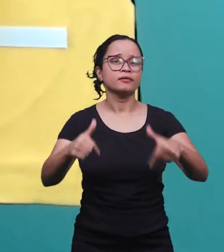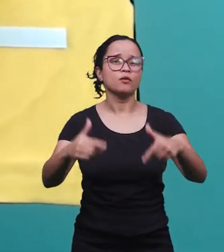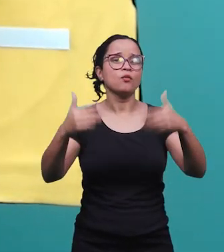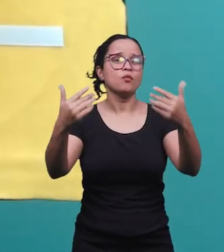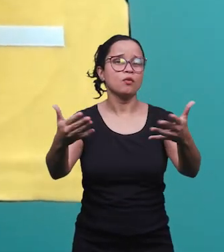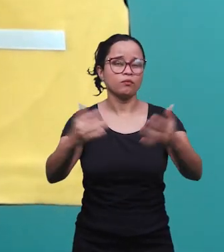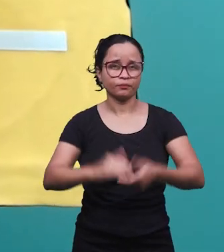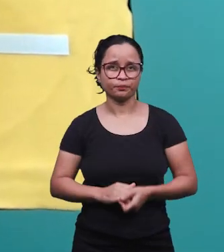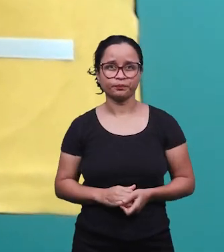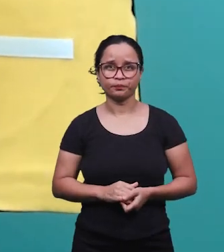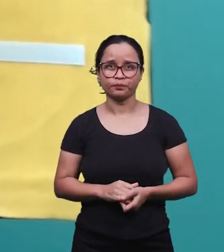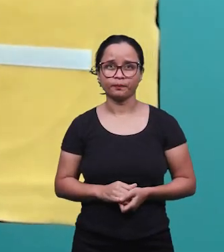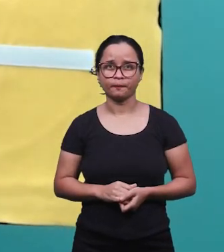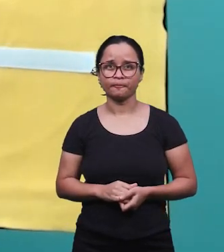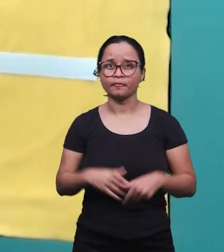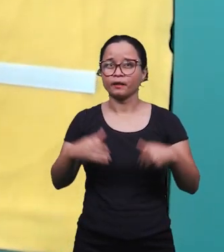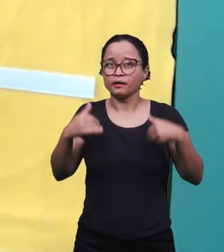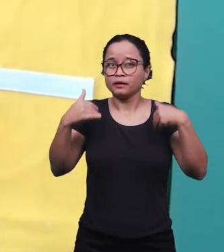E aqui,